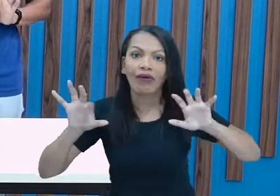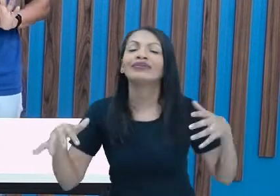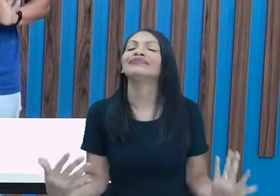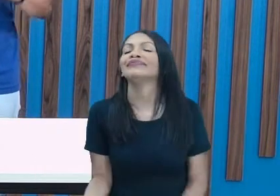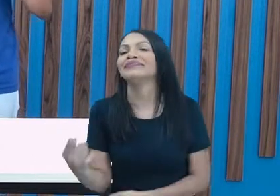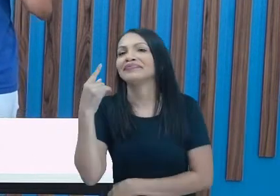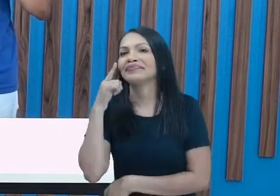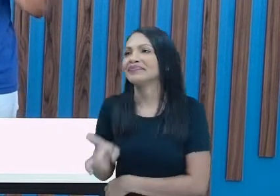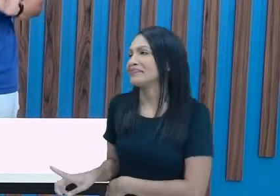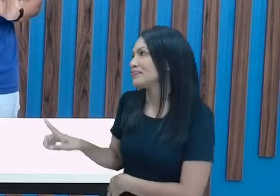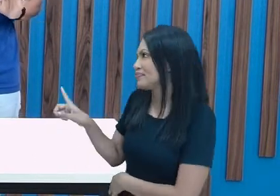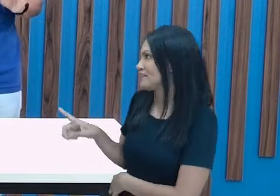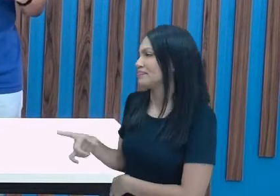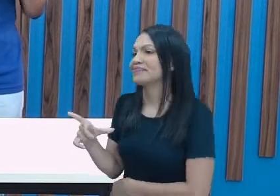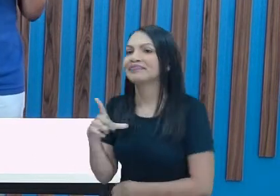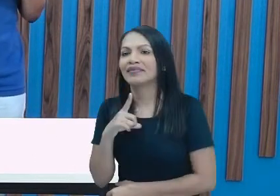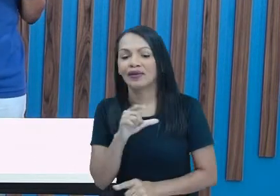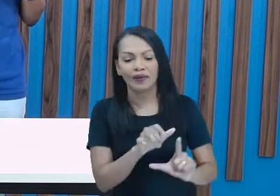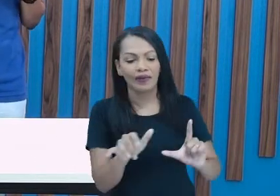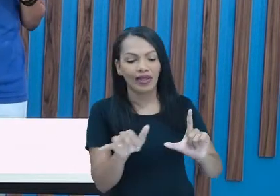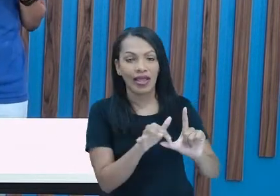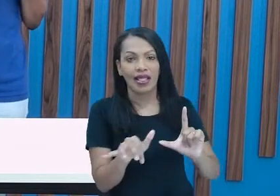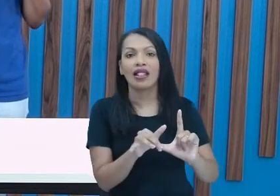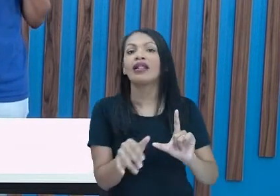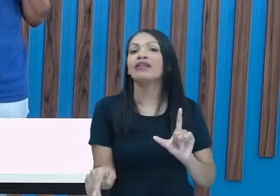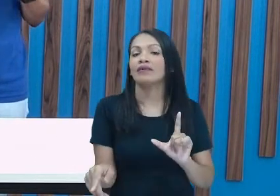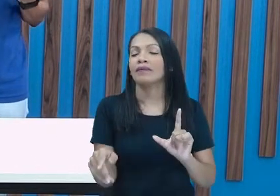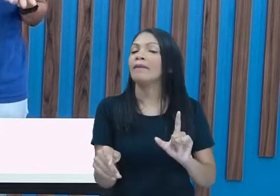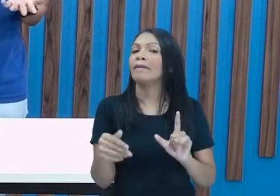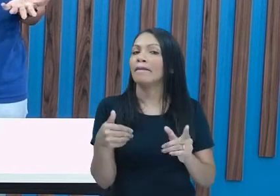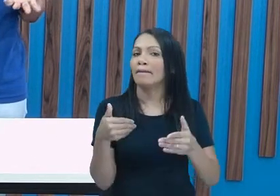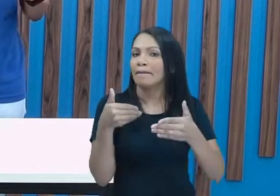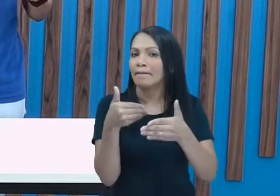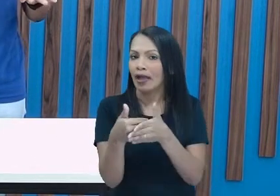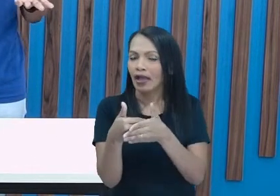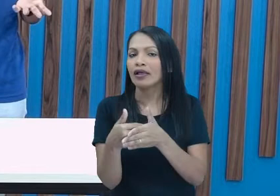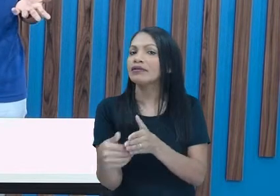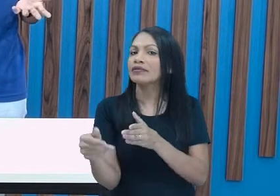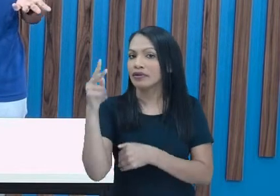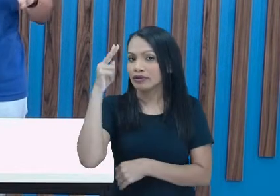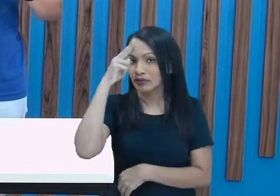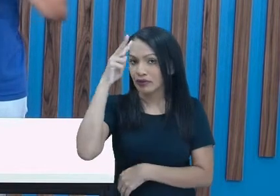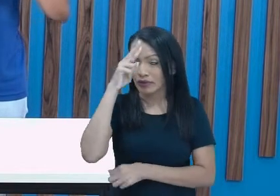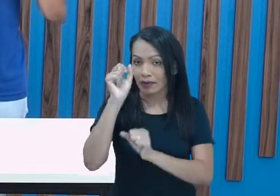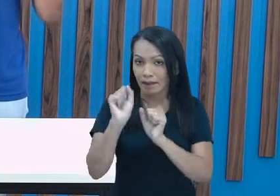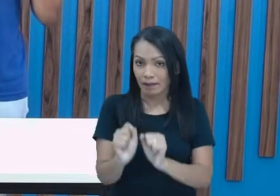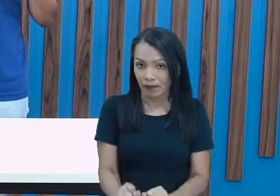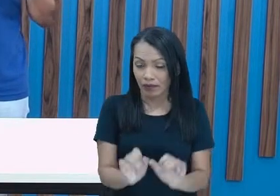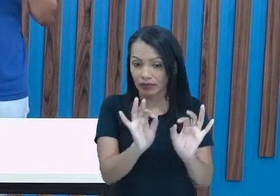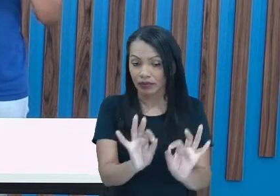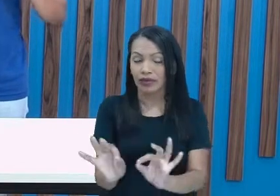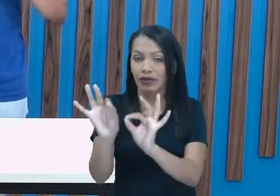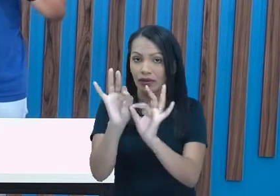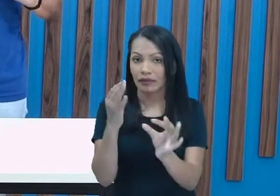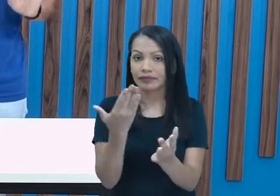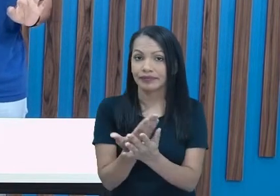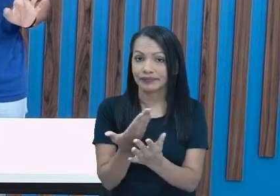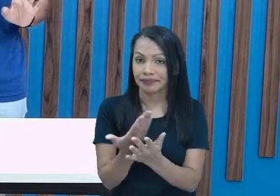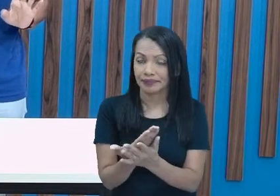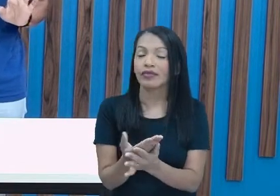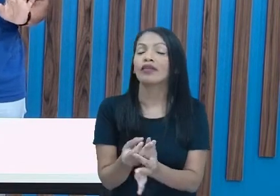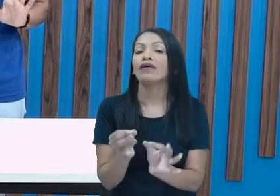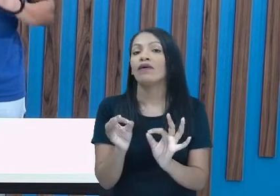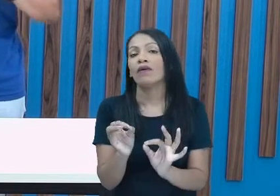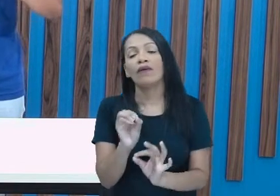QR Code do lado da historinha para você que quiser acessar essa historinha nesse exato momento. Ou depois, você só vai